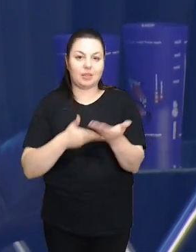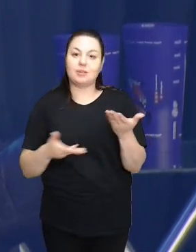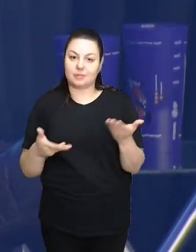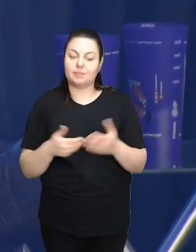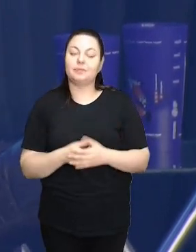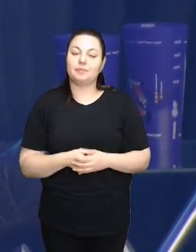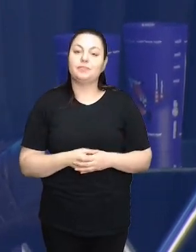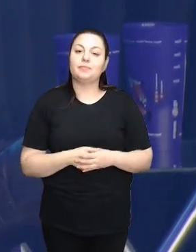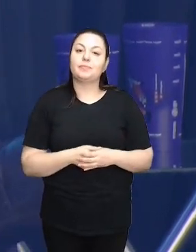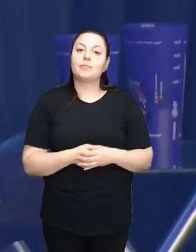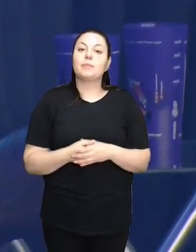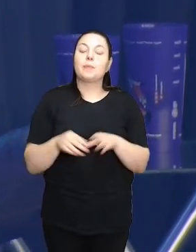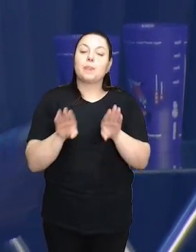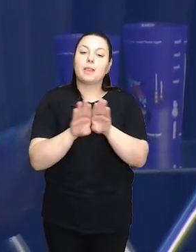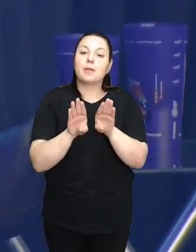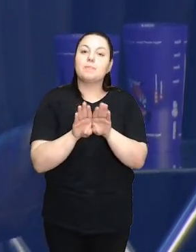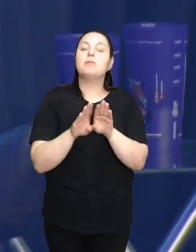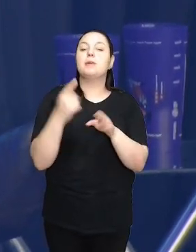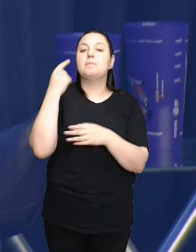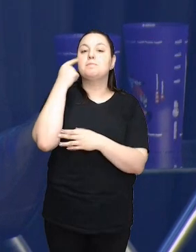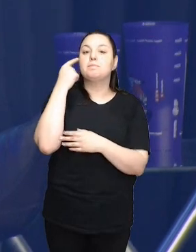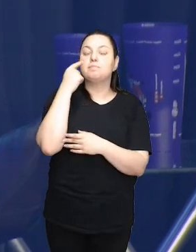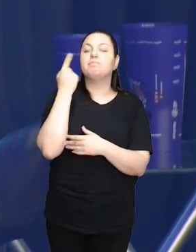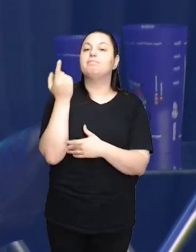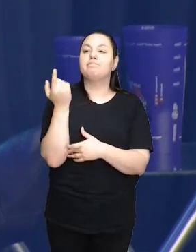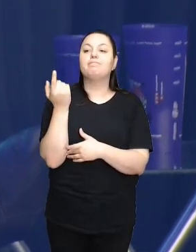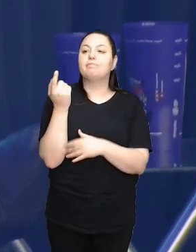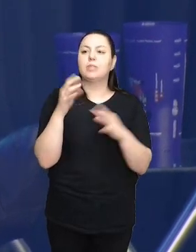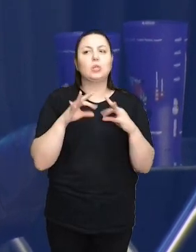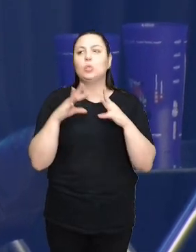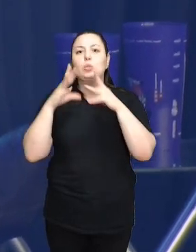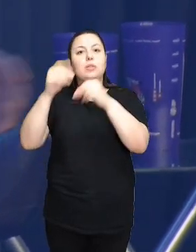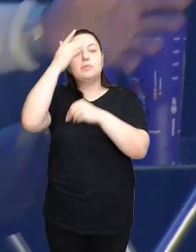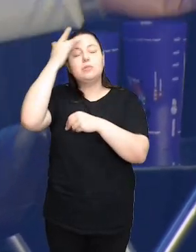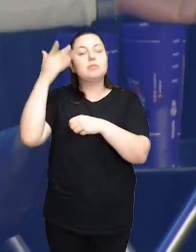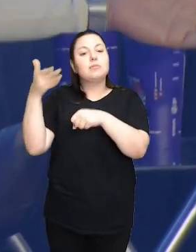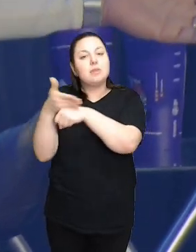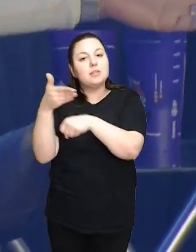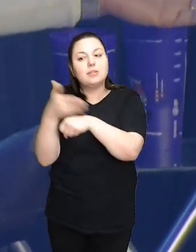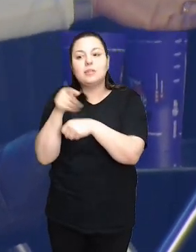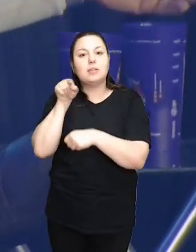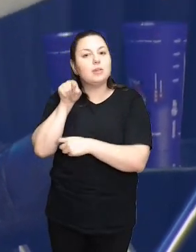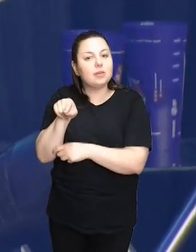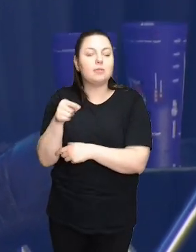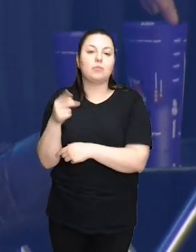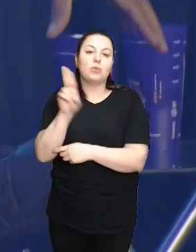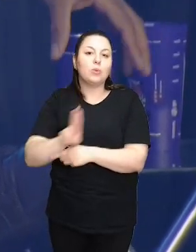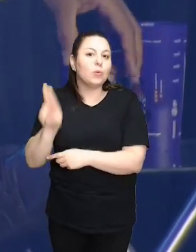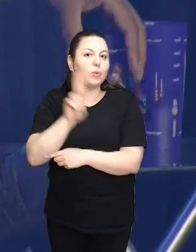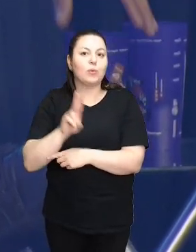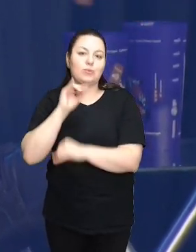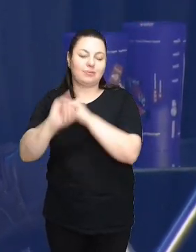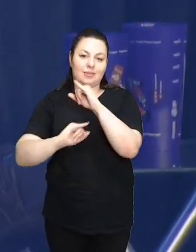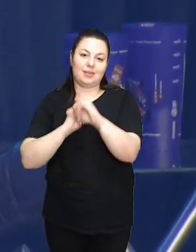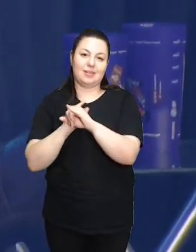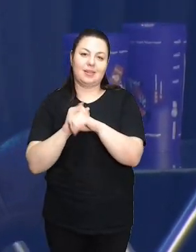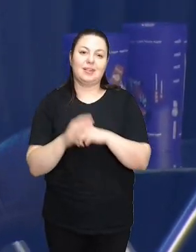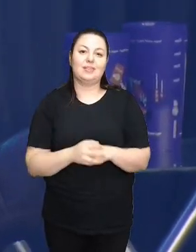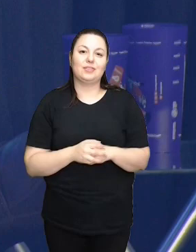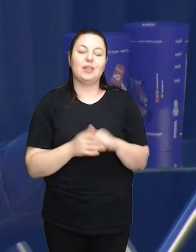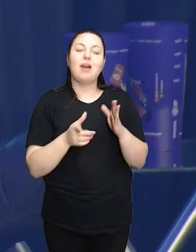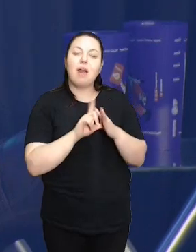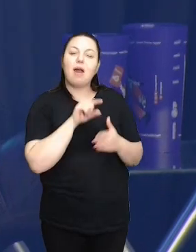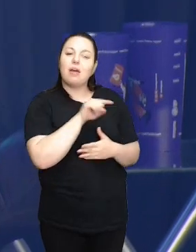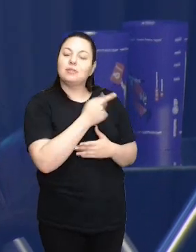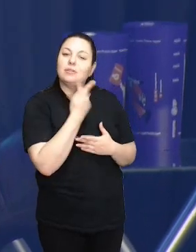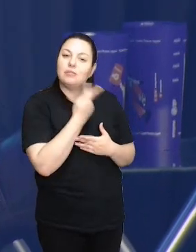numa ideia, numa abordagem integrativa. Pensar todos os atores, realmente, né? Pensar aquilo que você bem disse, como eu